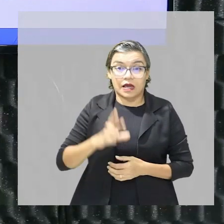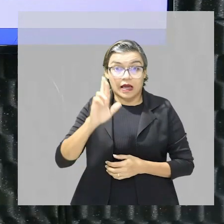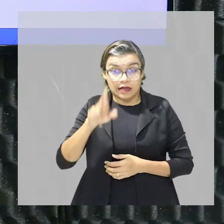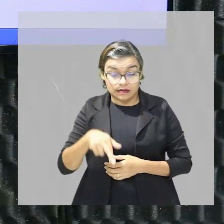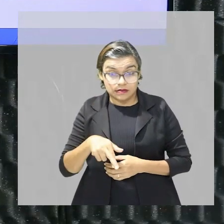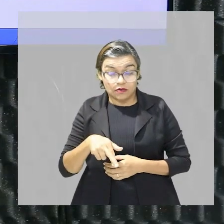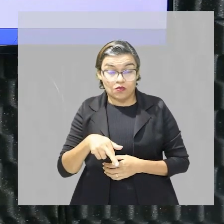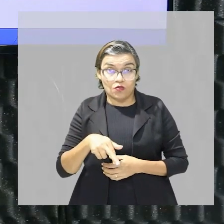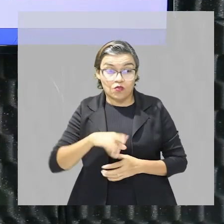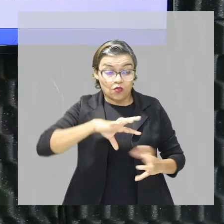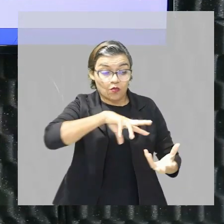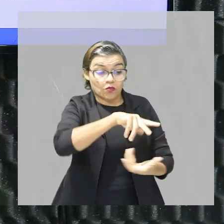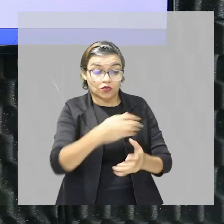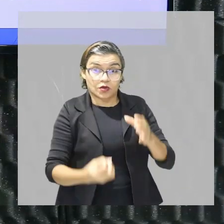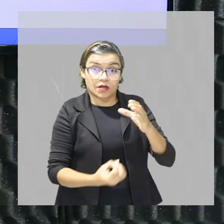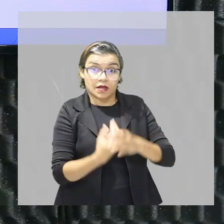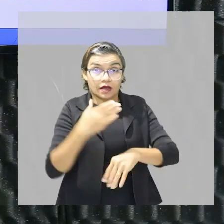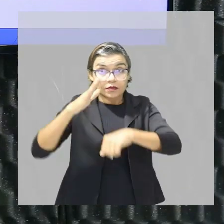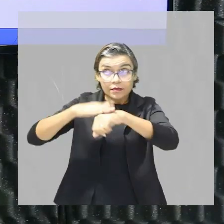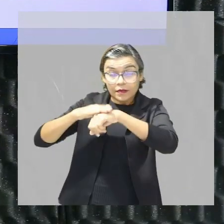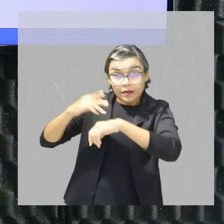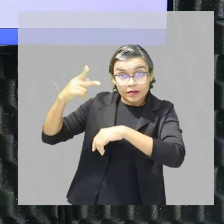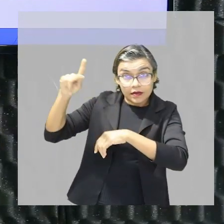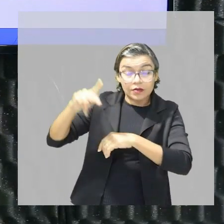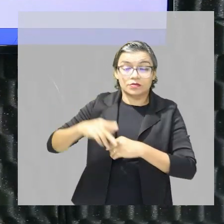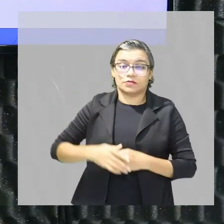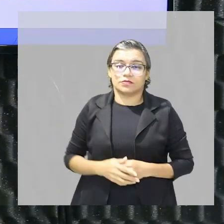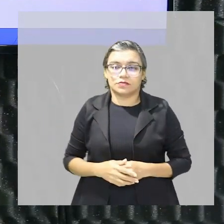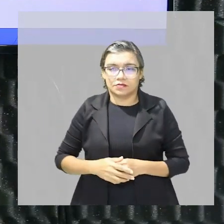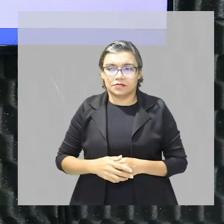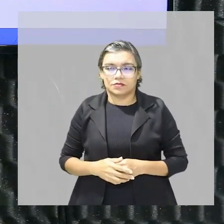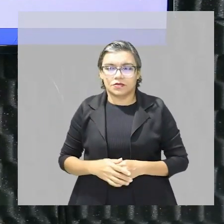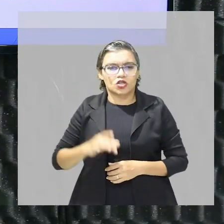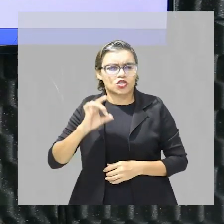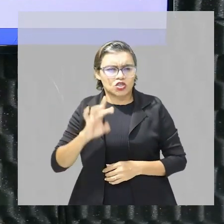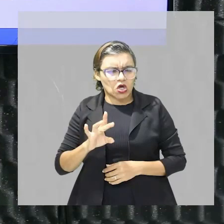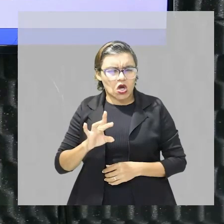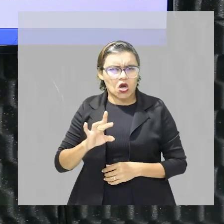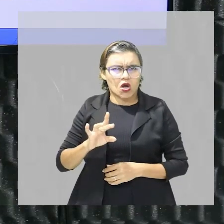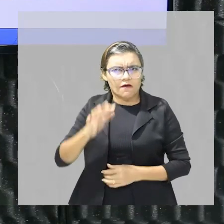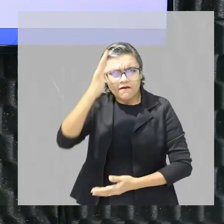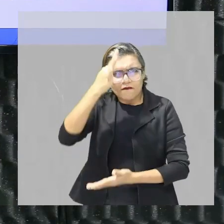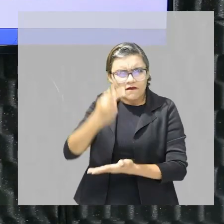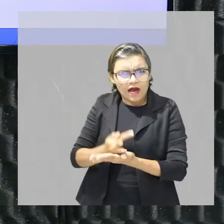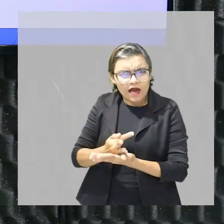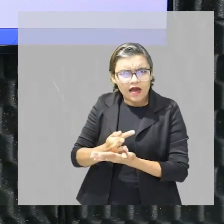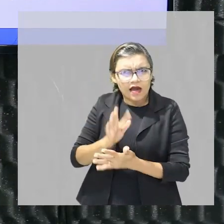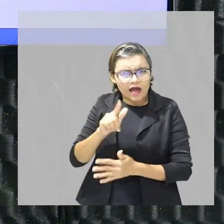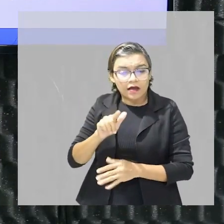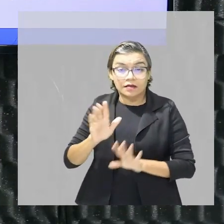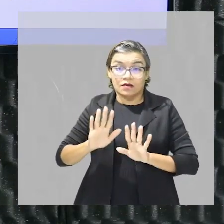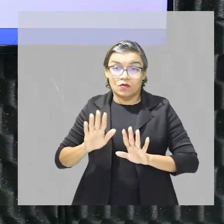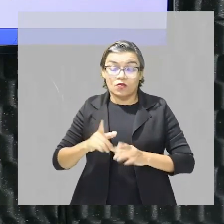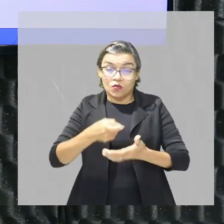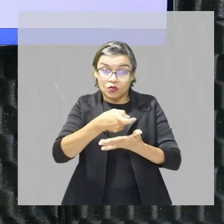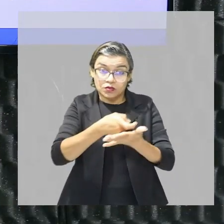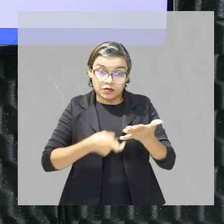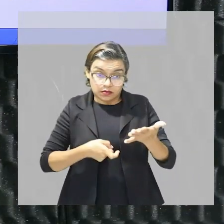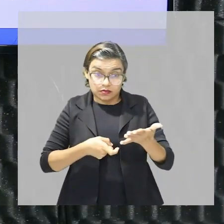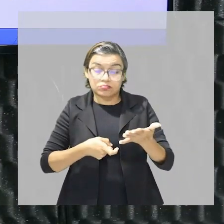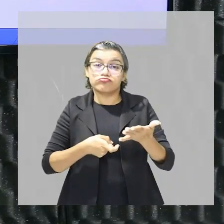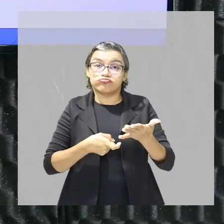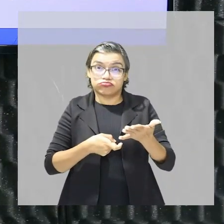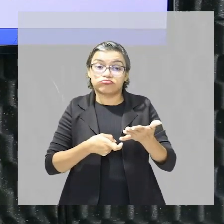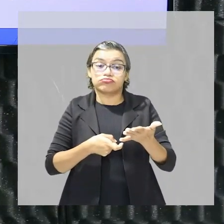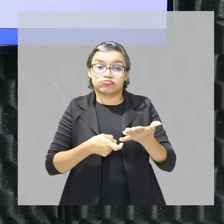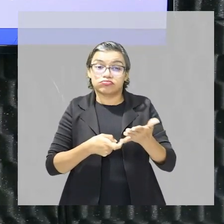Toda Poderosa Não podemos dizer que a crise de Deus é apenas uma questão de fé tá o texto ou os